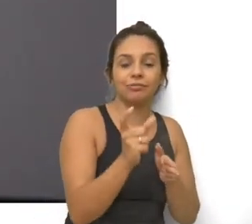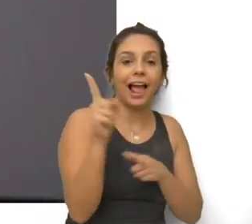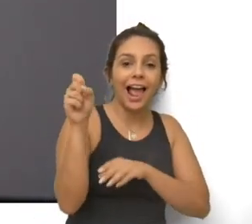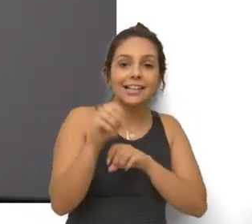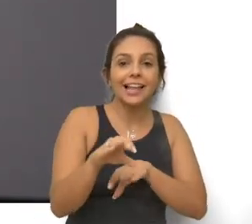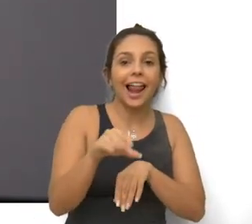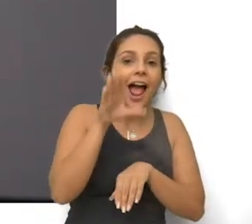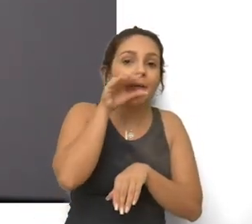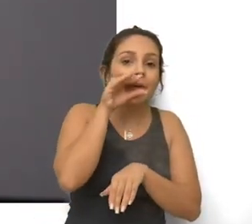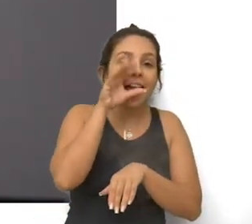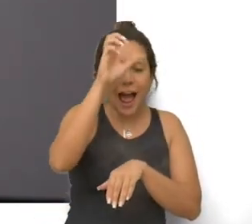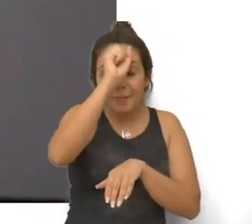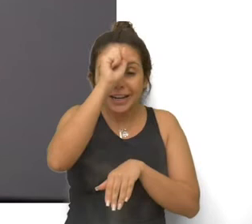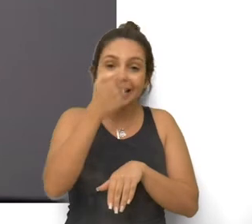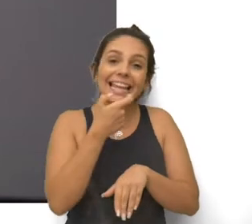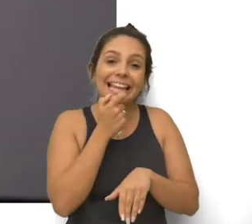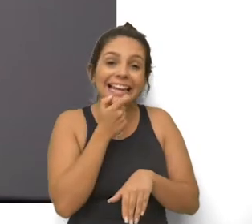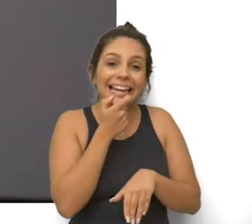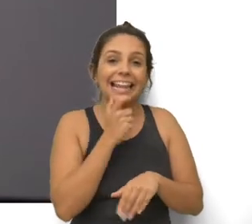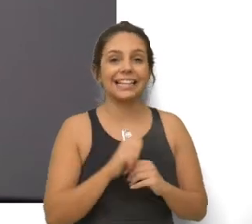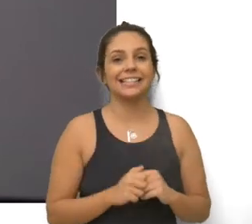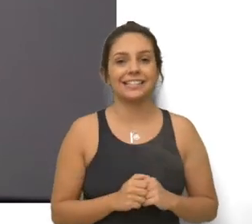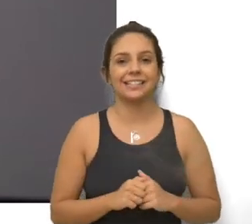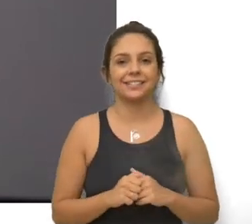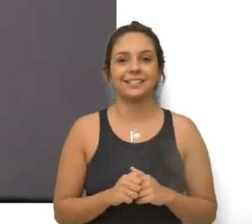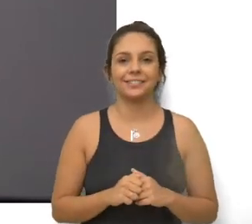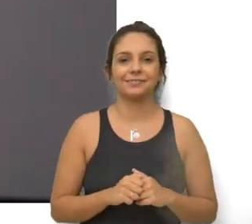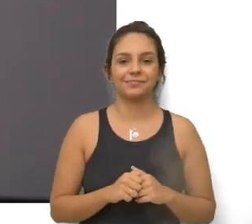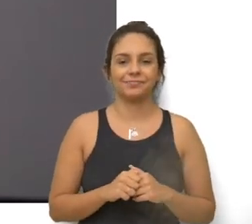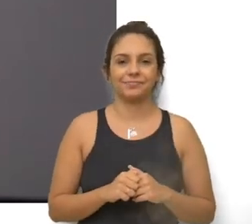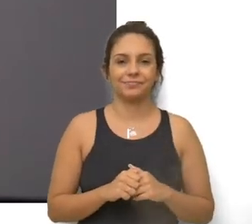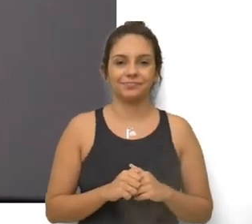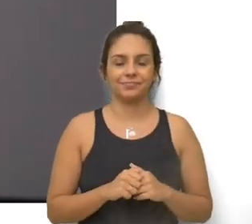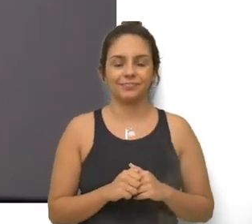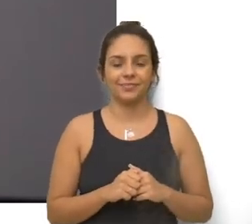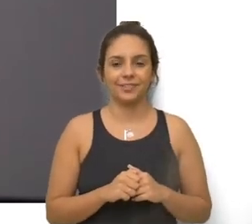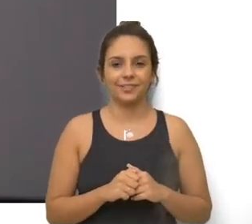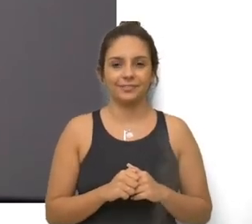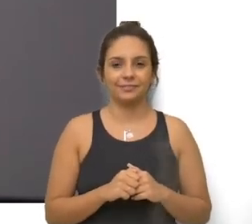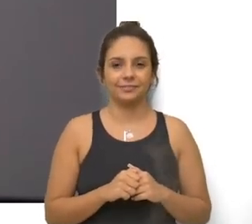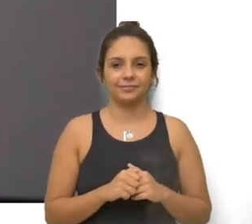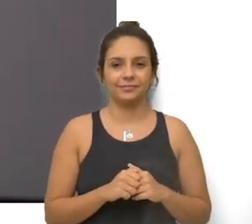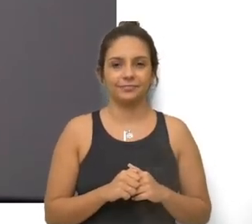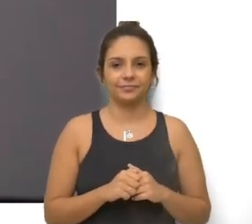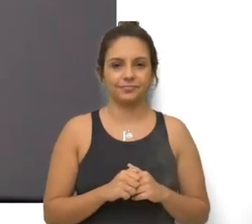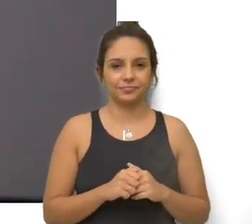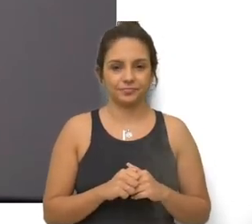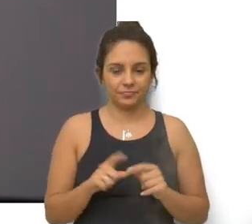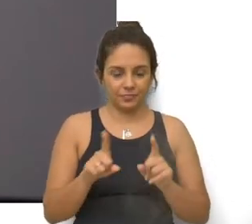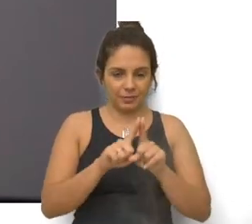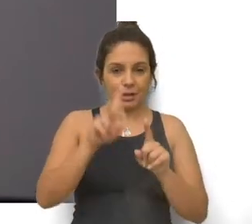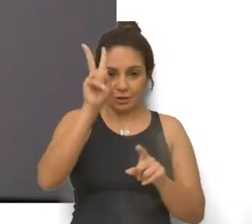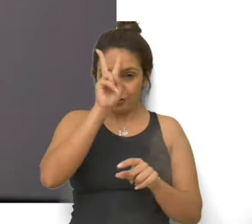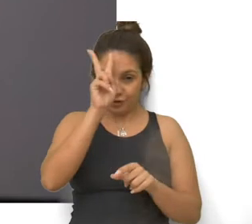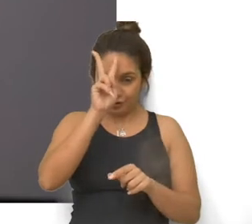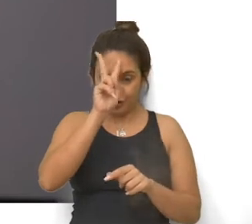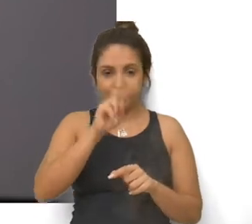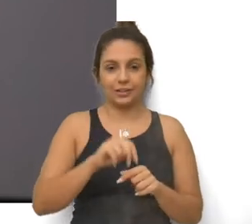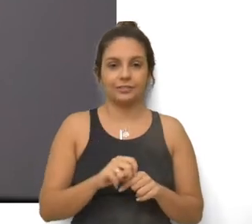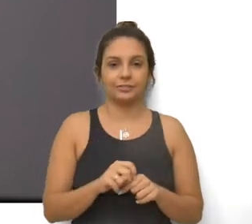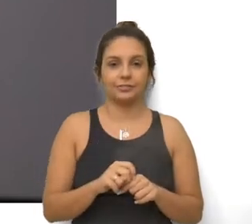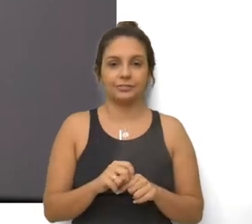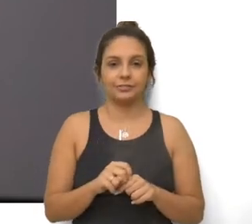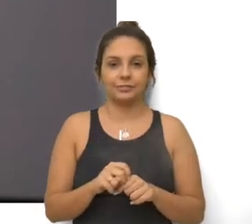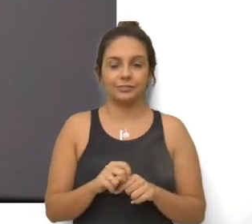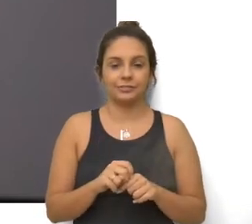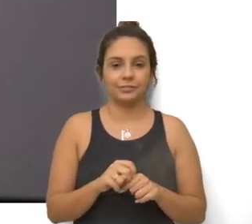pen. Fiquei imaginando isso, eu adorei. E tinha a história também deliciosa que ela passava